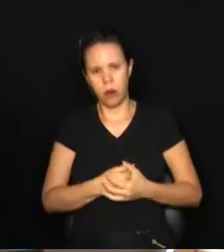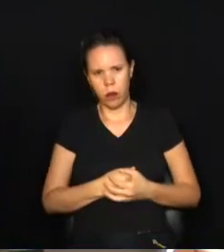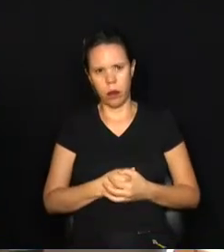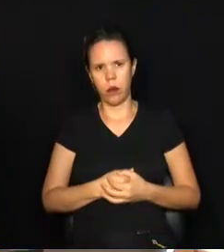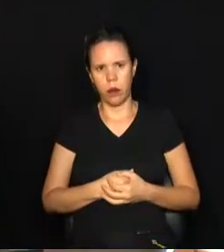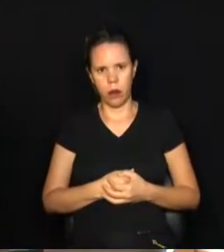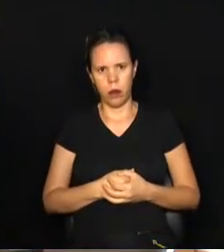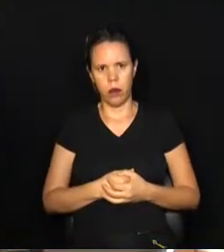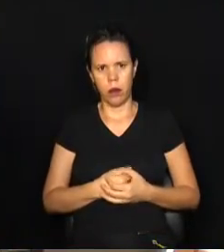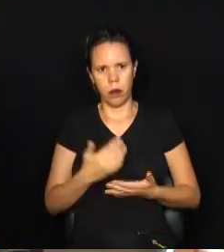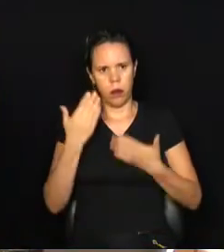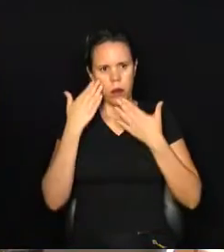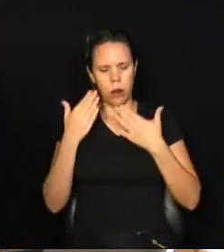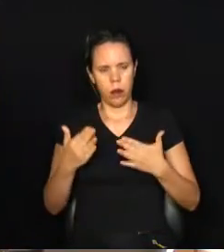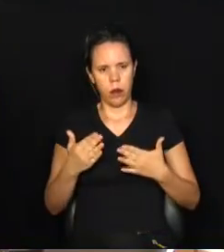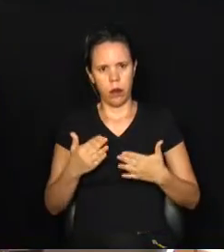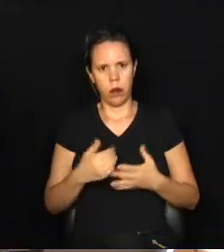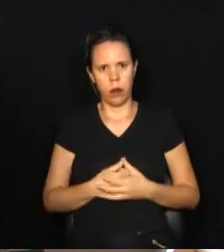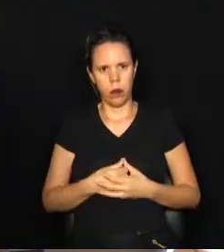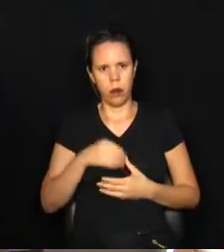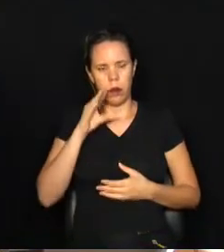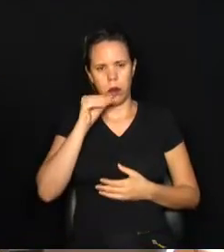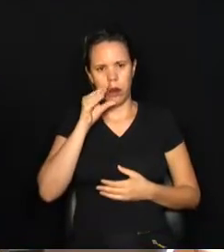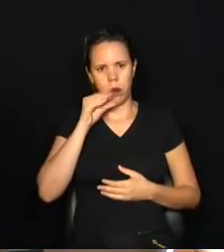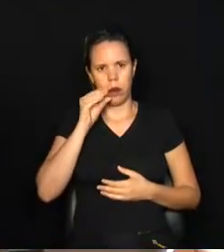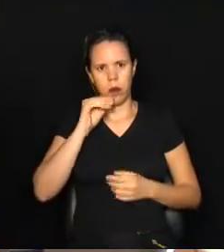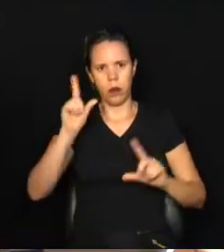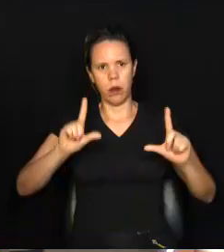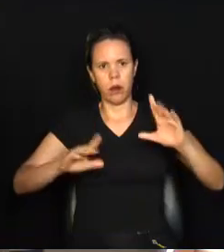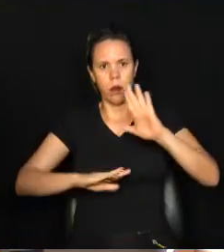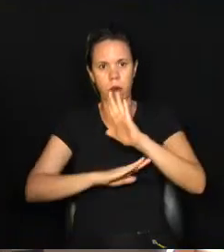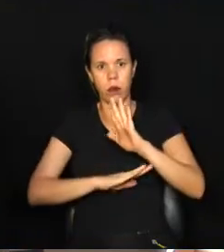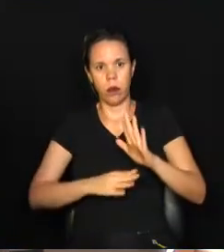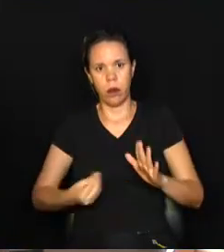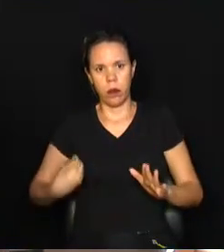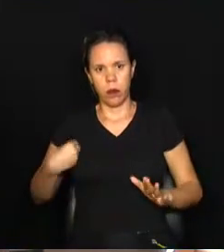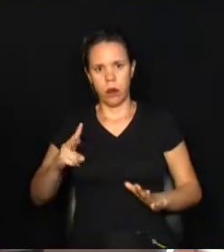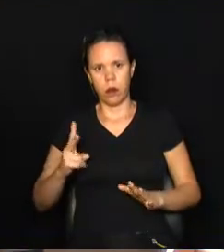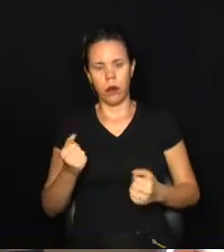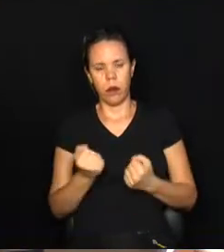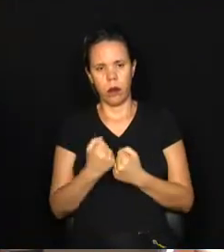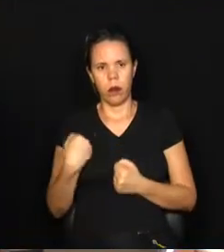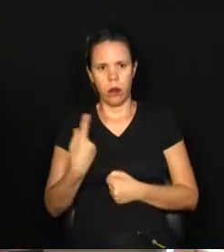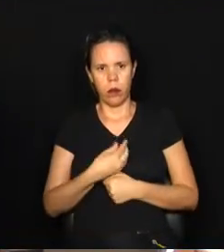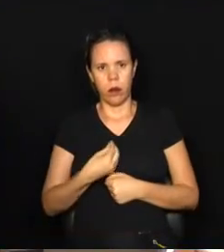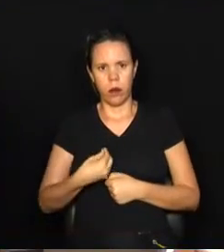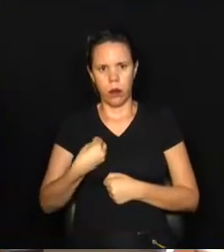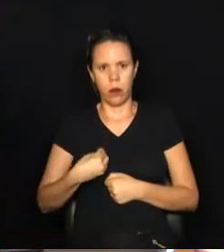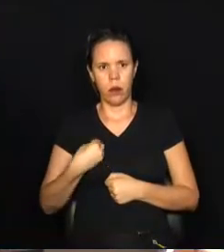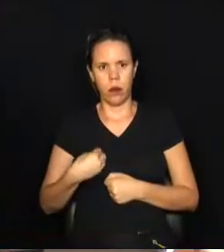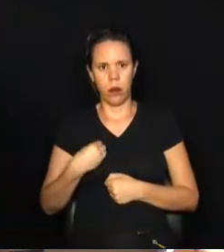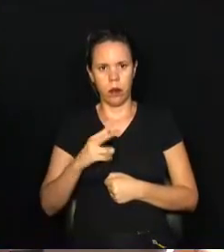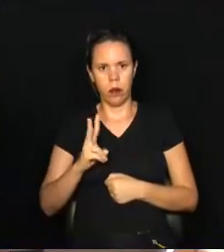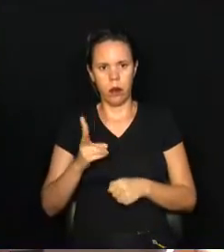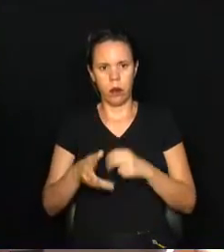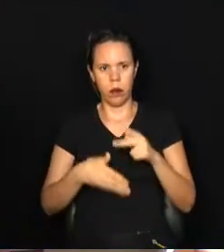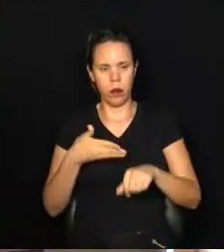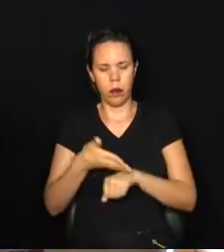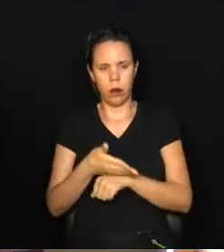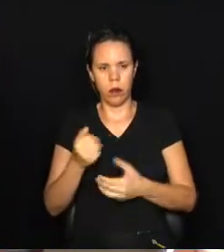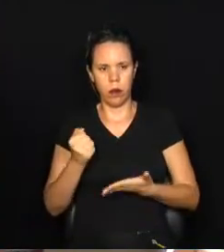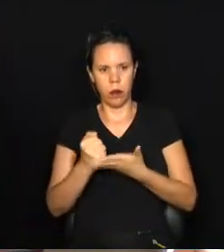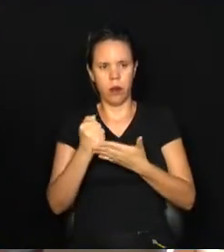e agradeço a todos os funcionários da TV Câmara, que dão condições de nós estarmos no ar, de todos que participam nos